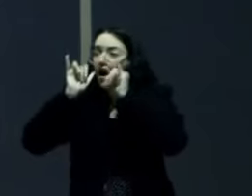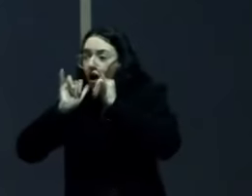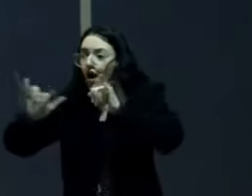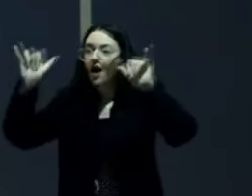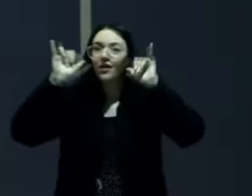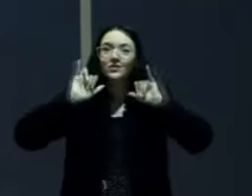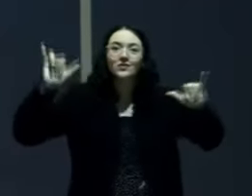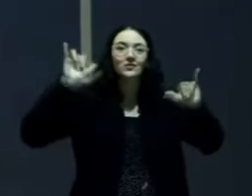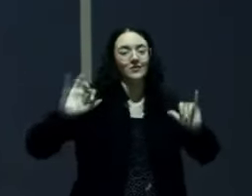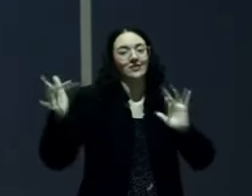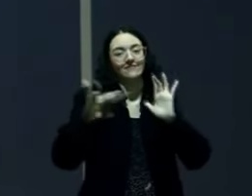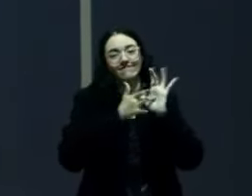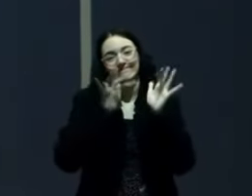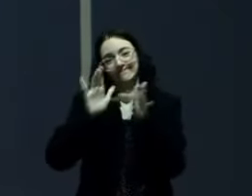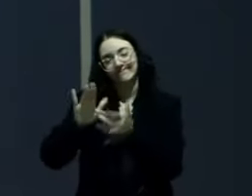anunciam a morte do Senhor.